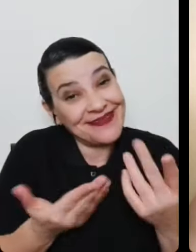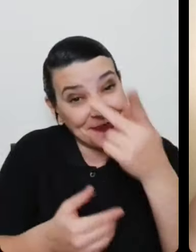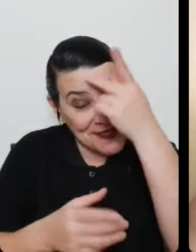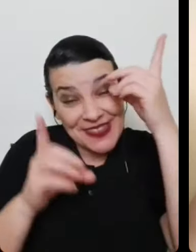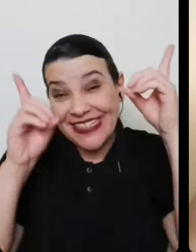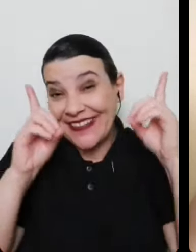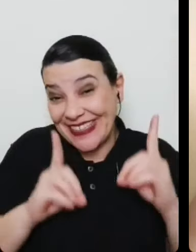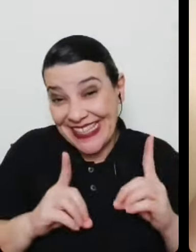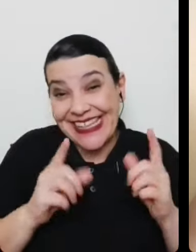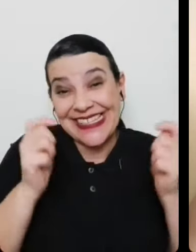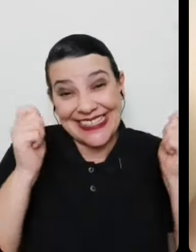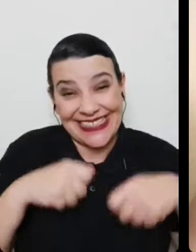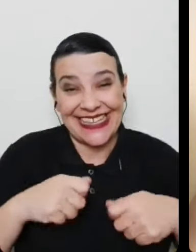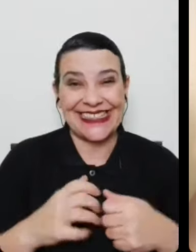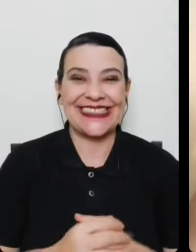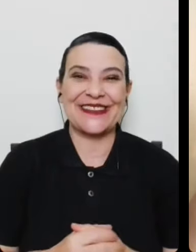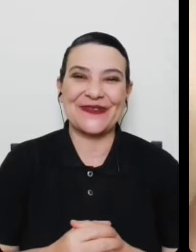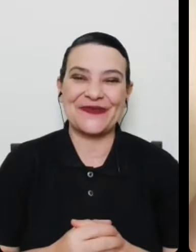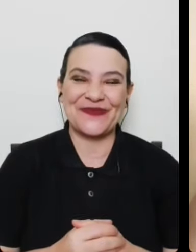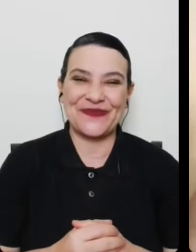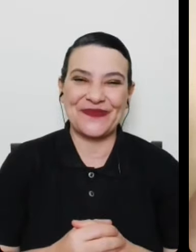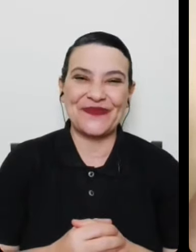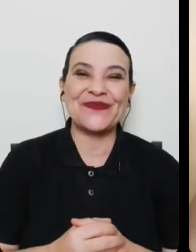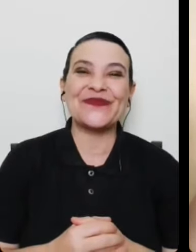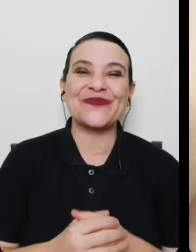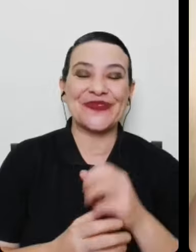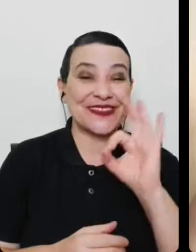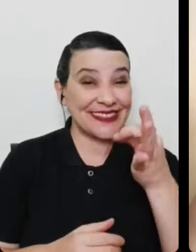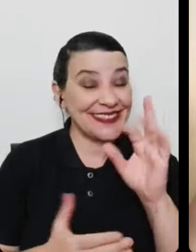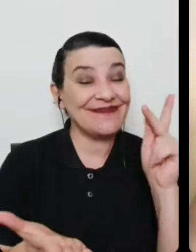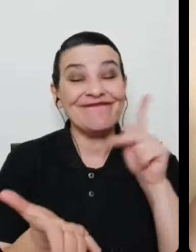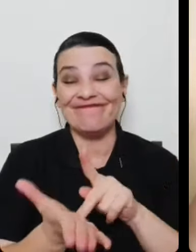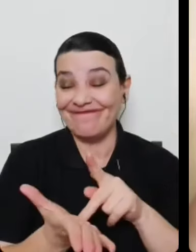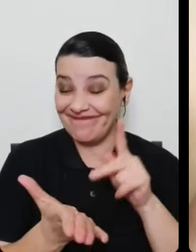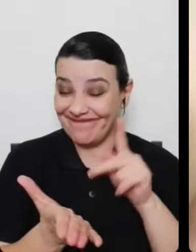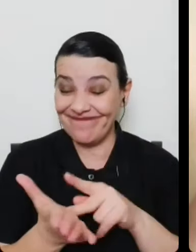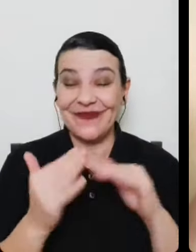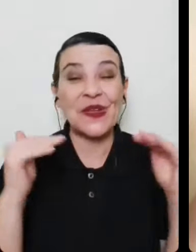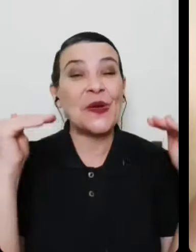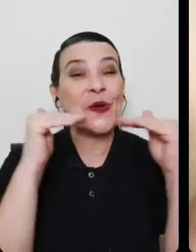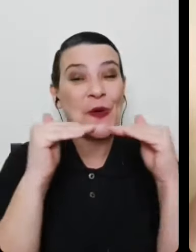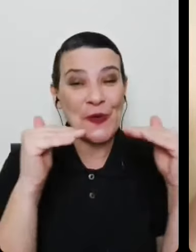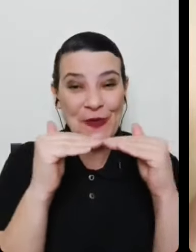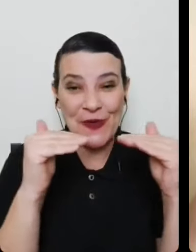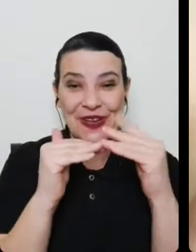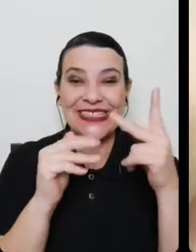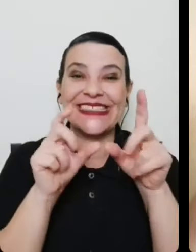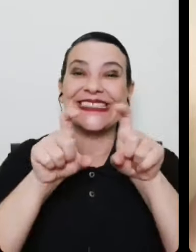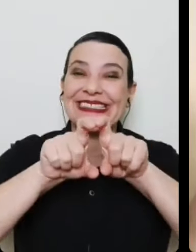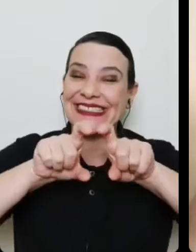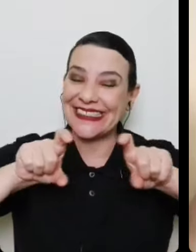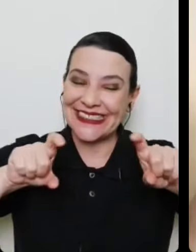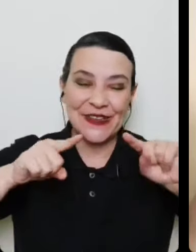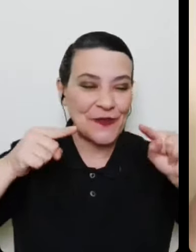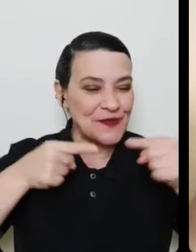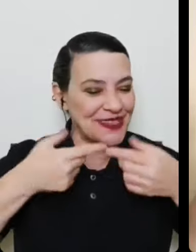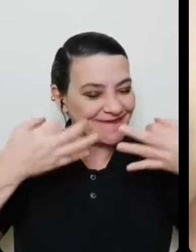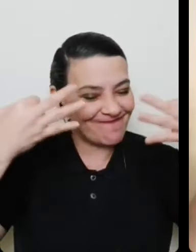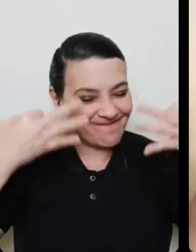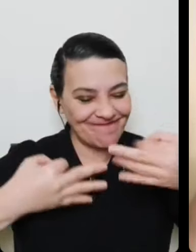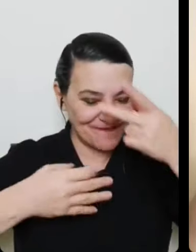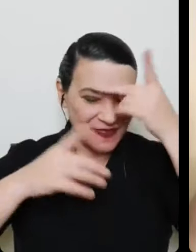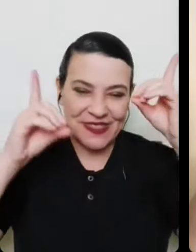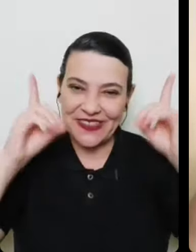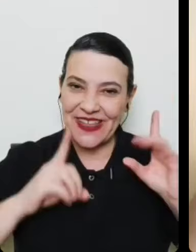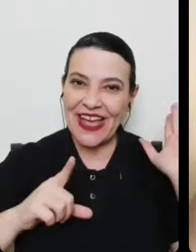deficiência. Fechou. O ciclo se fecha, né, com essa fala. A gente É, a partiu gente vai voltar para o mesmo lugar. dessa premissa,